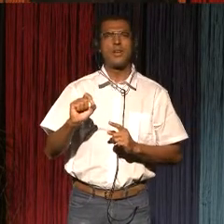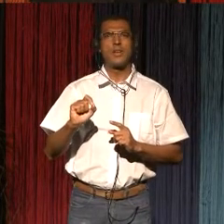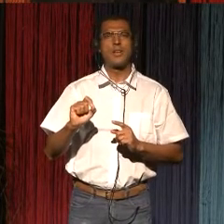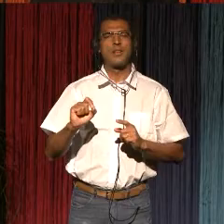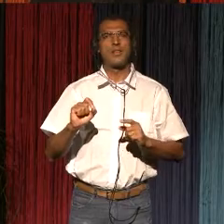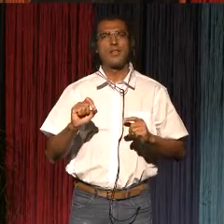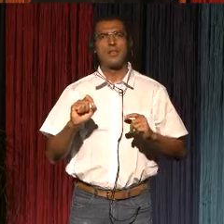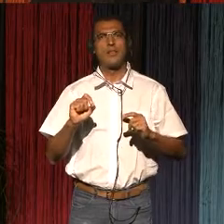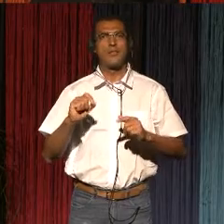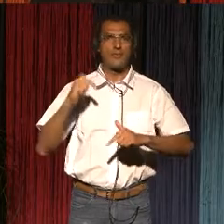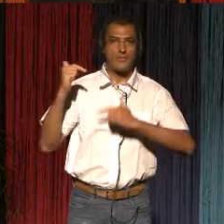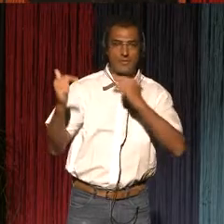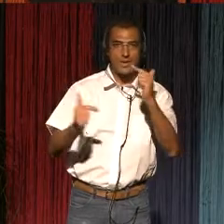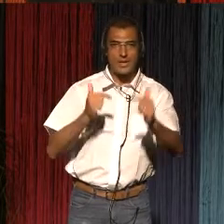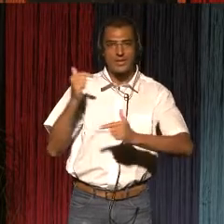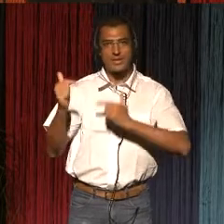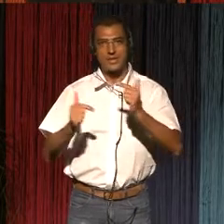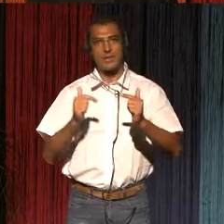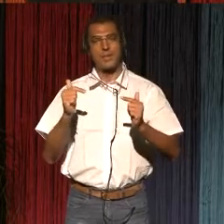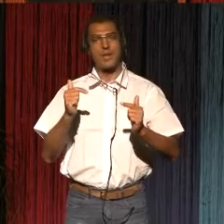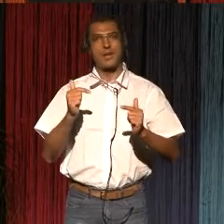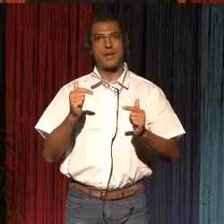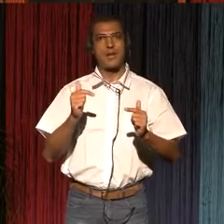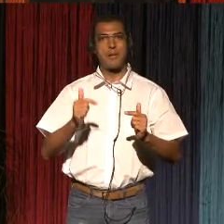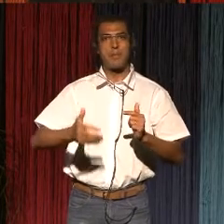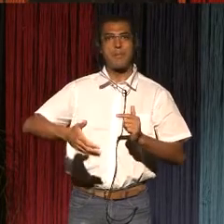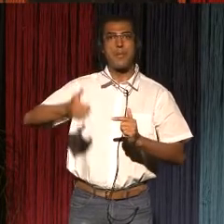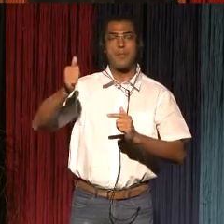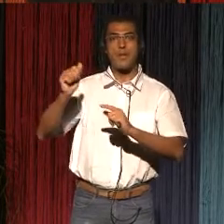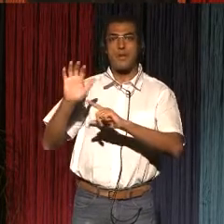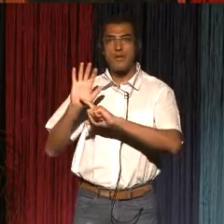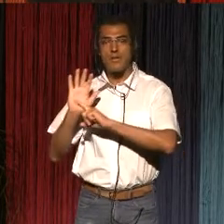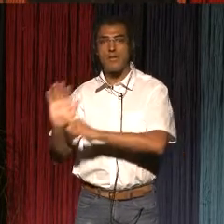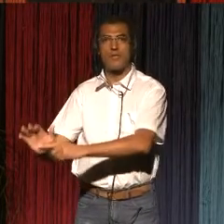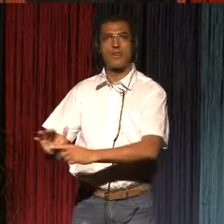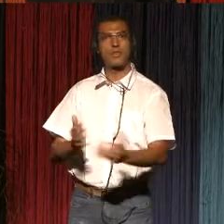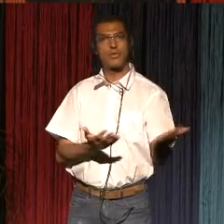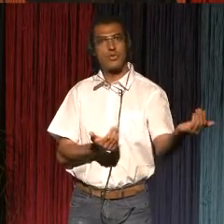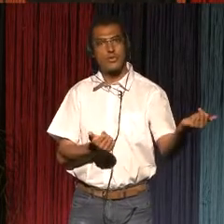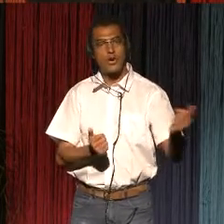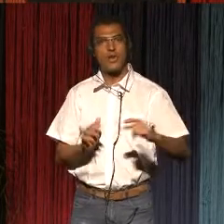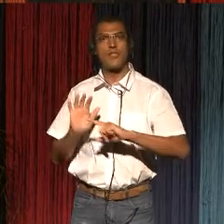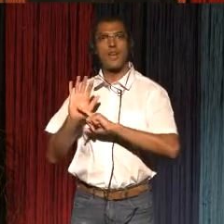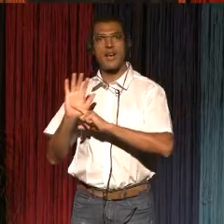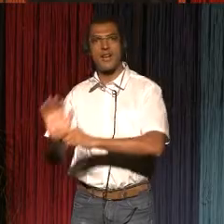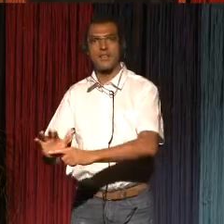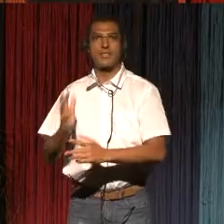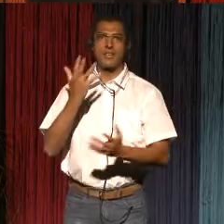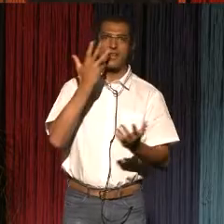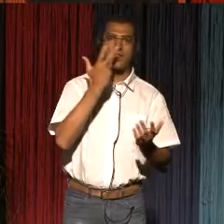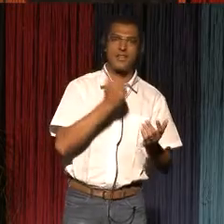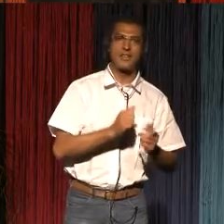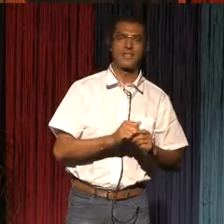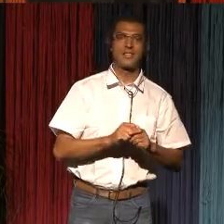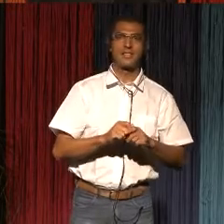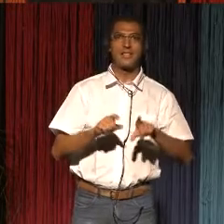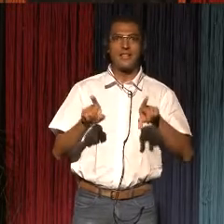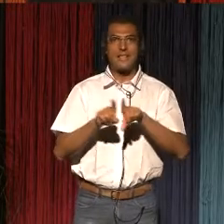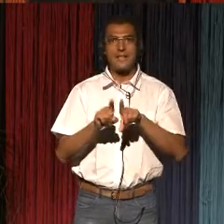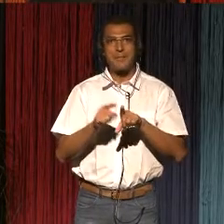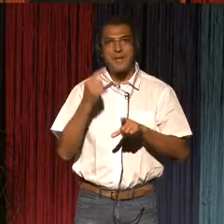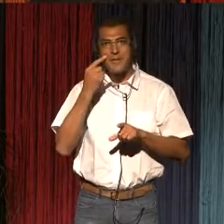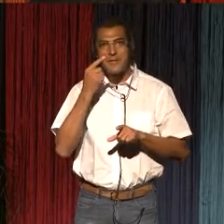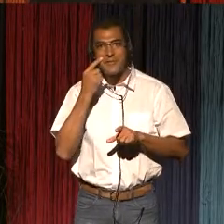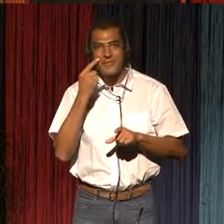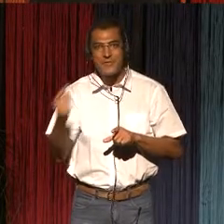vão trabalhar para diretamente melhorá-las, mas também tem que ser para treiná-las e desafiá-las.